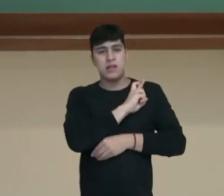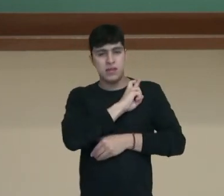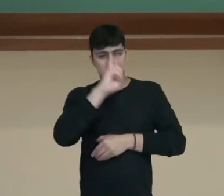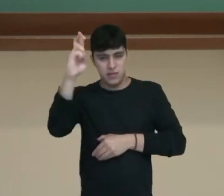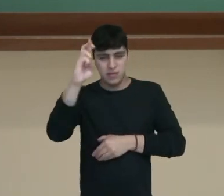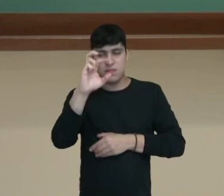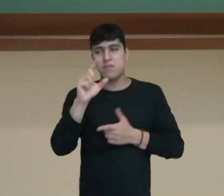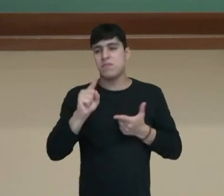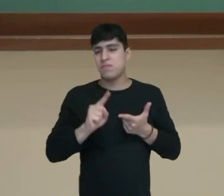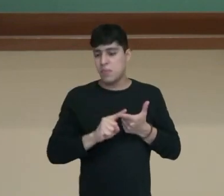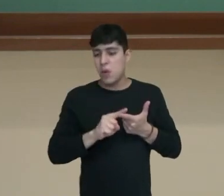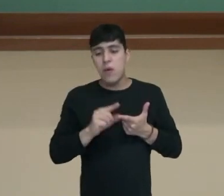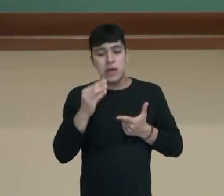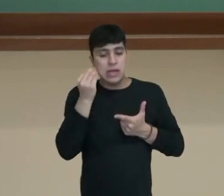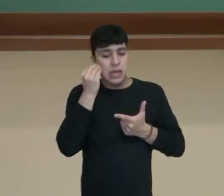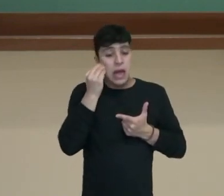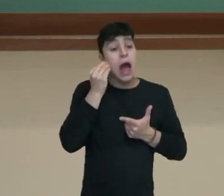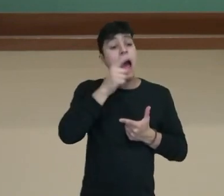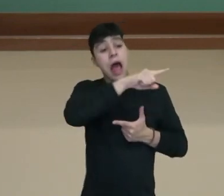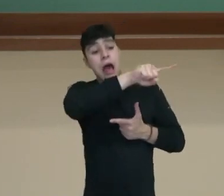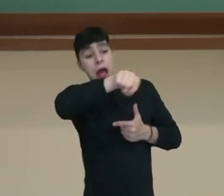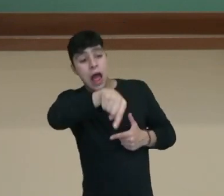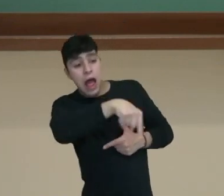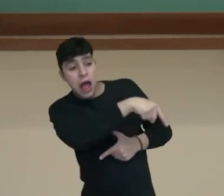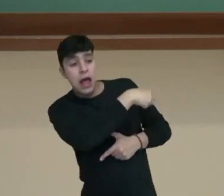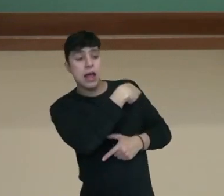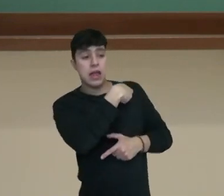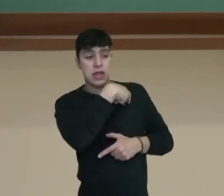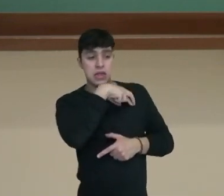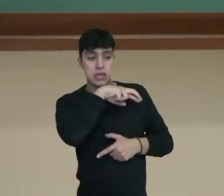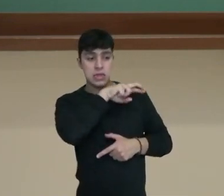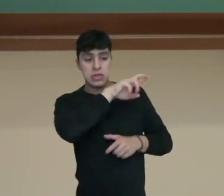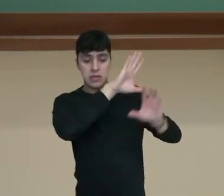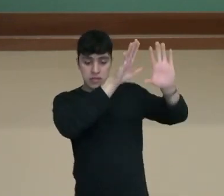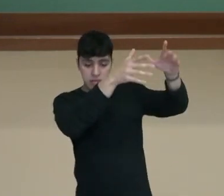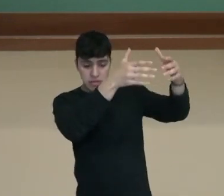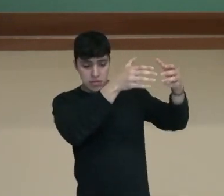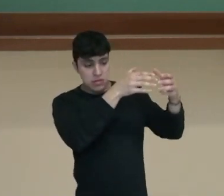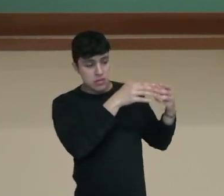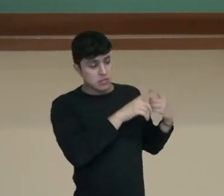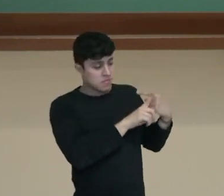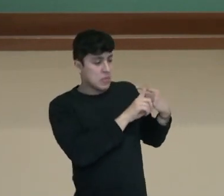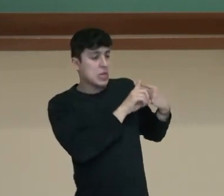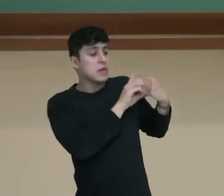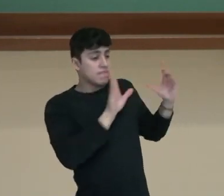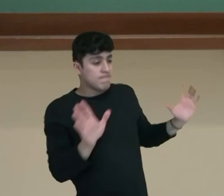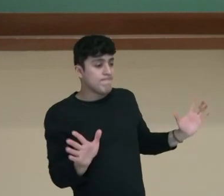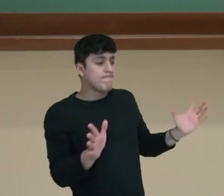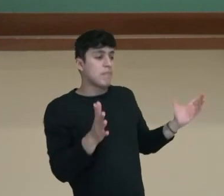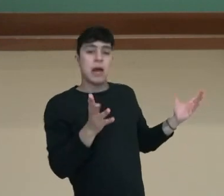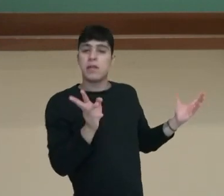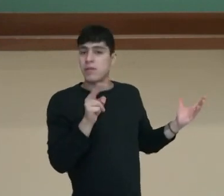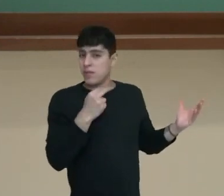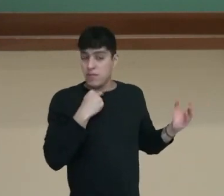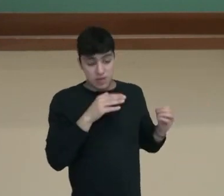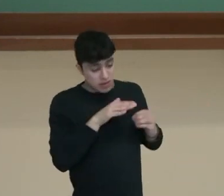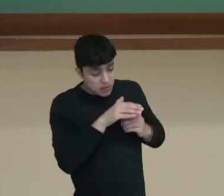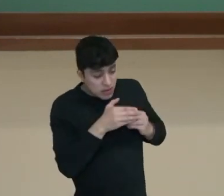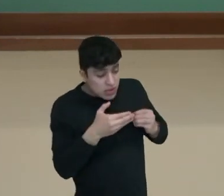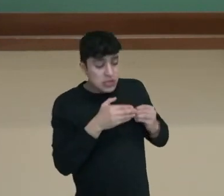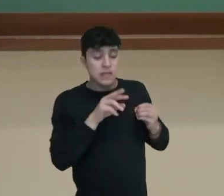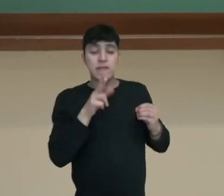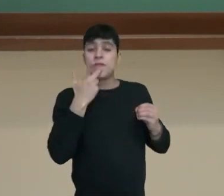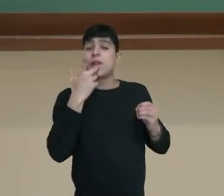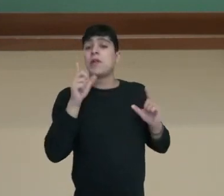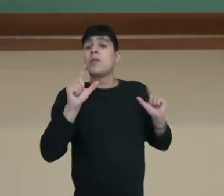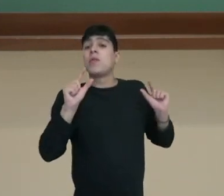religiões, né? Ou beneficiar religiões em específico. Não tem como eu fazer isso se eu estou num estado que garante a